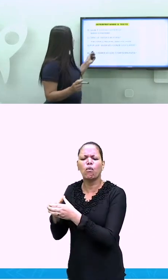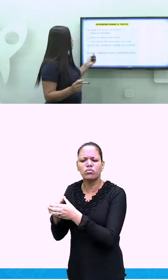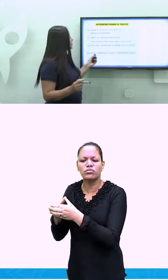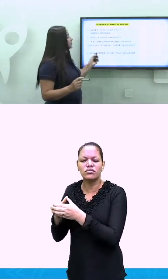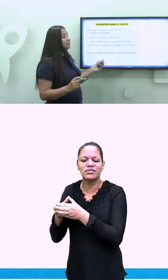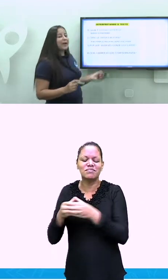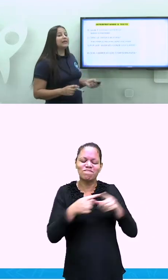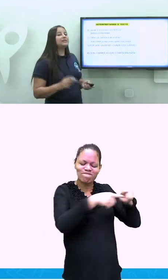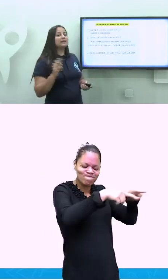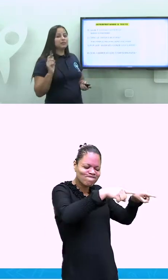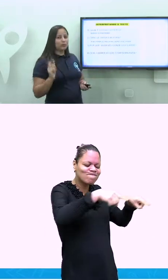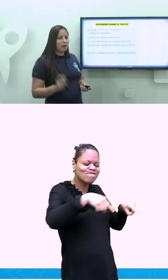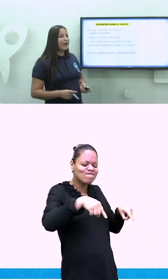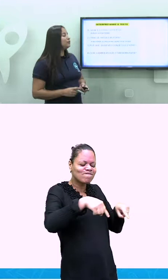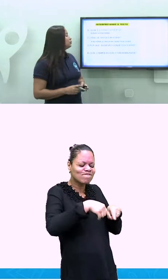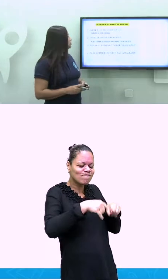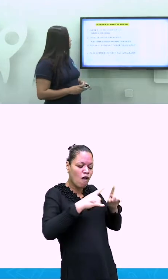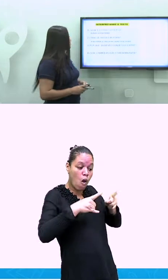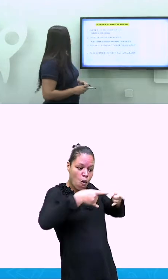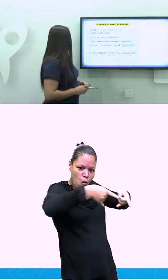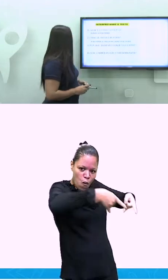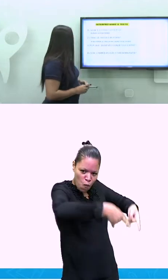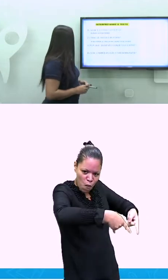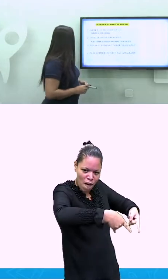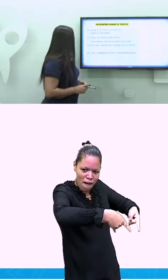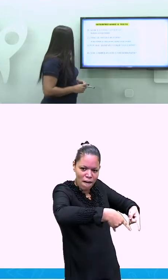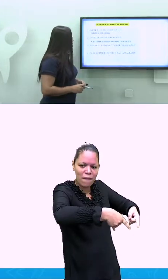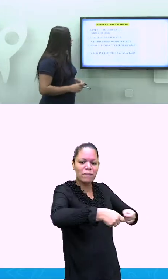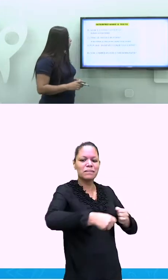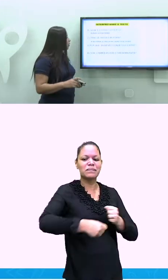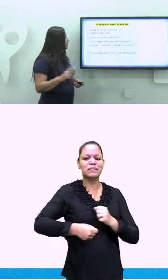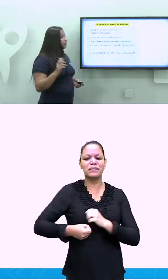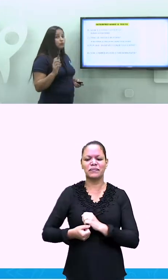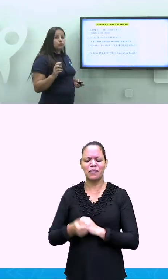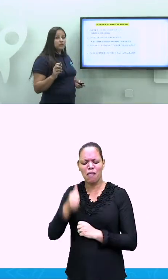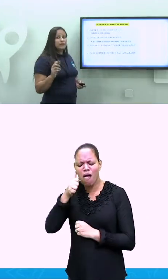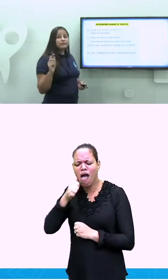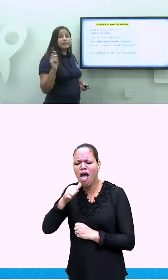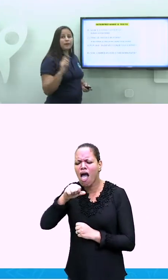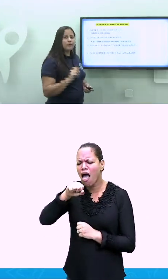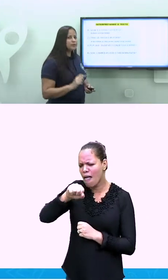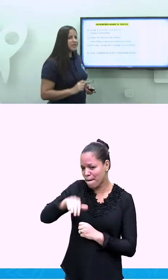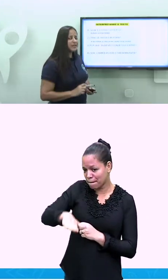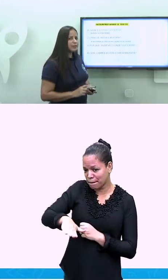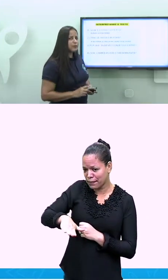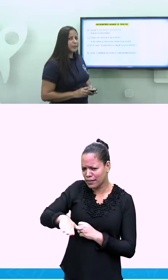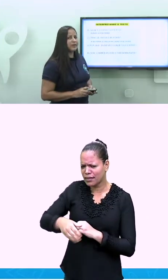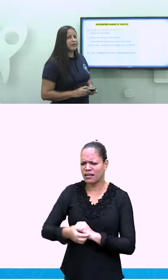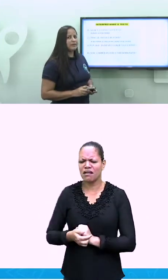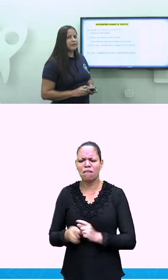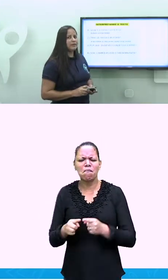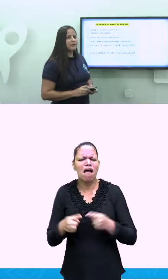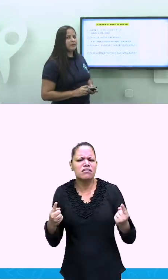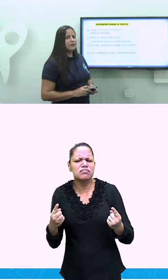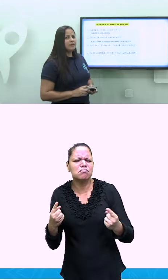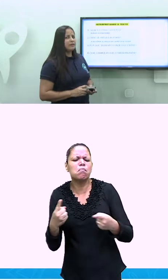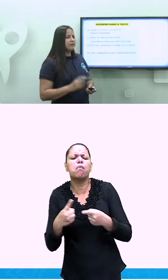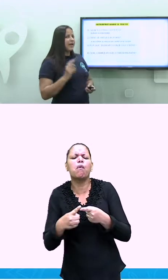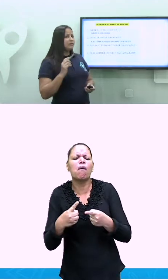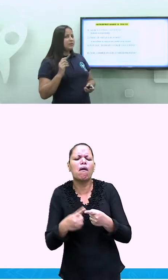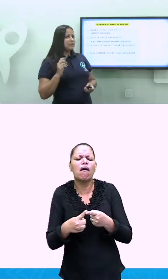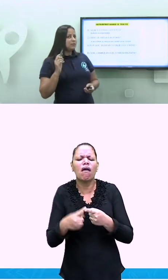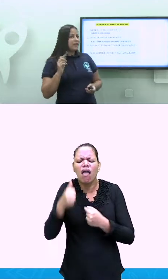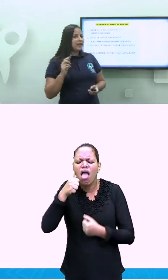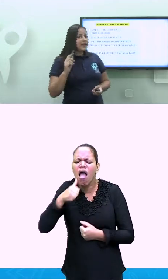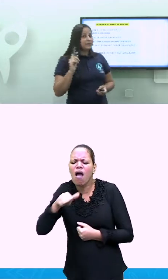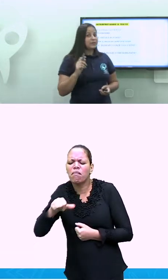A história se passa no quarto de Duda. Muito bem. Por que Duda não conseguia dormir? Lá